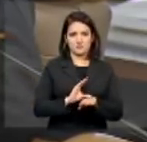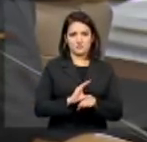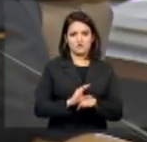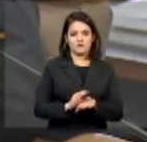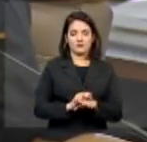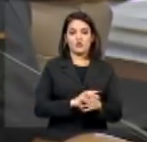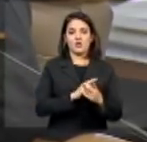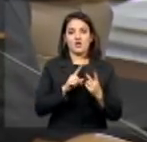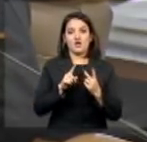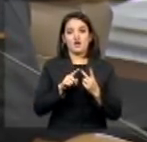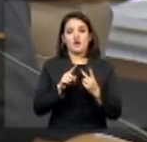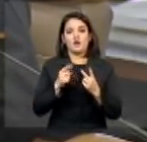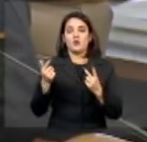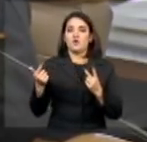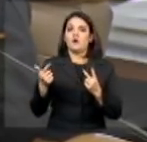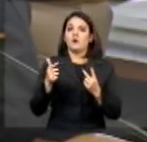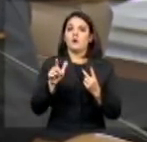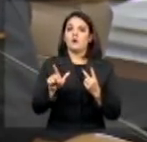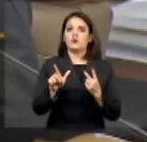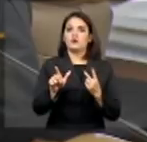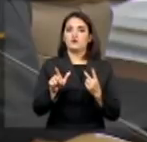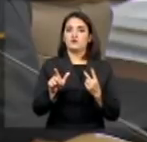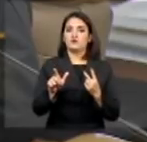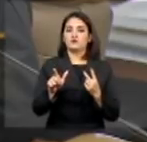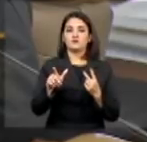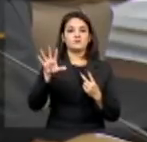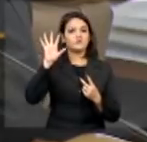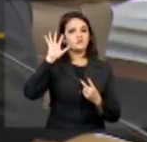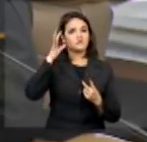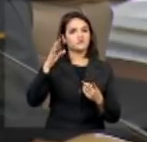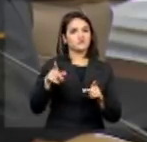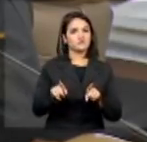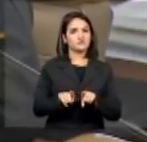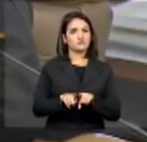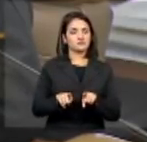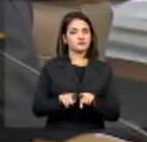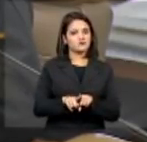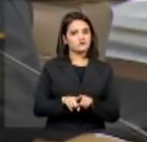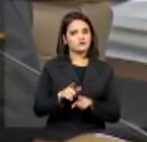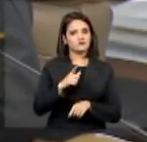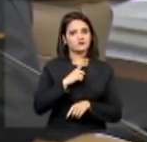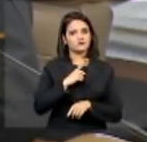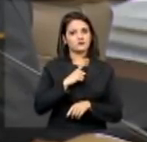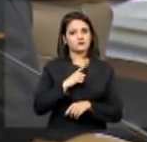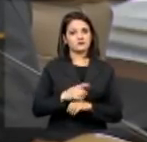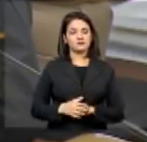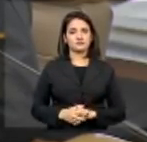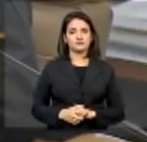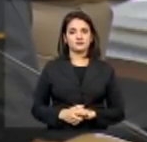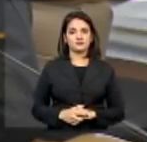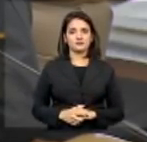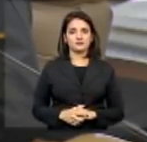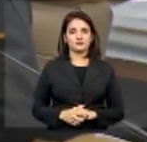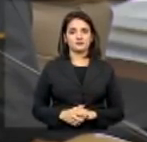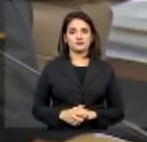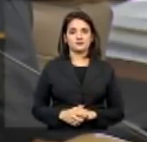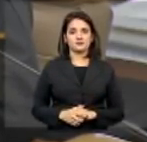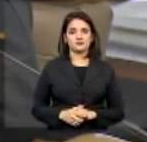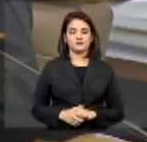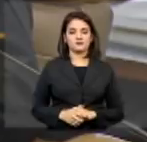resposta que procura se apresentar ao problema é a de